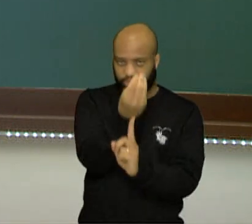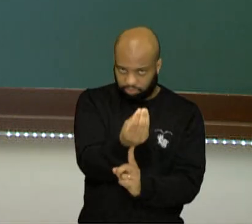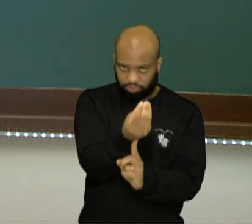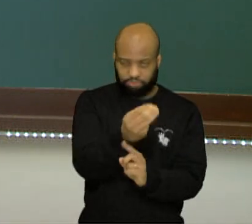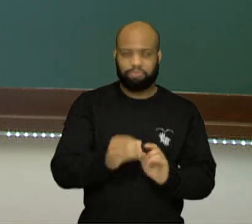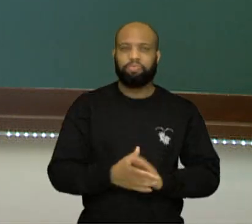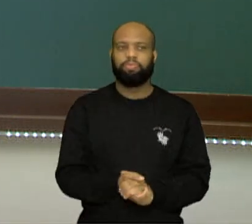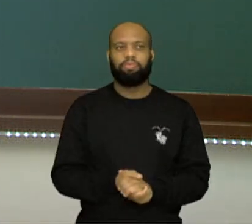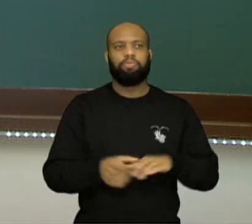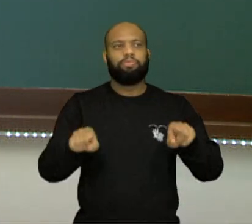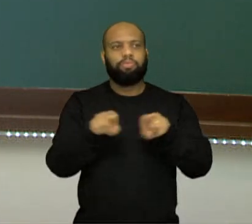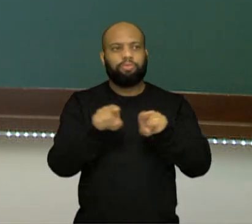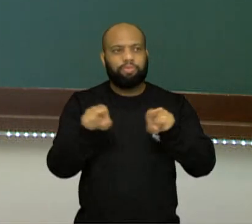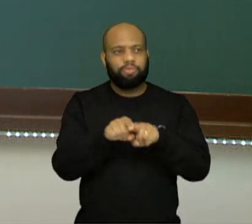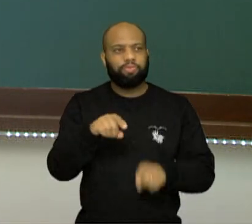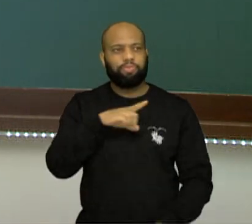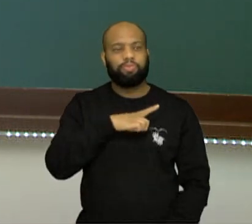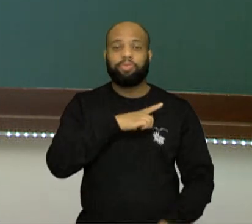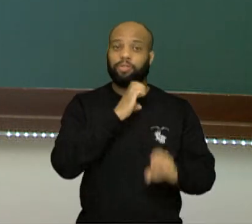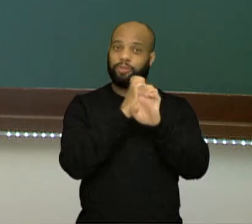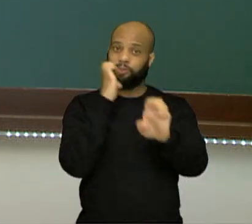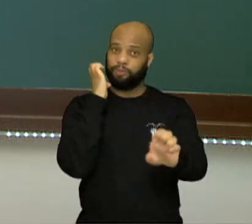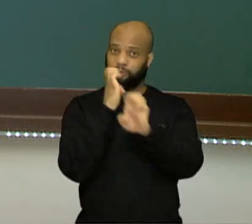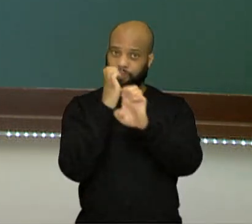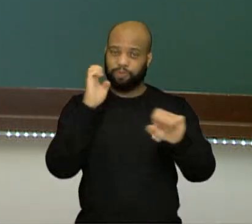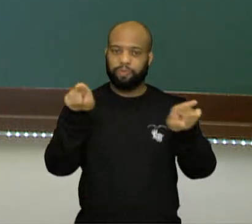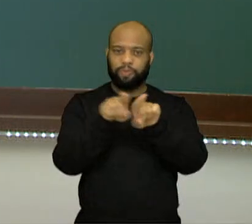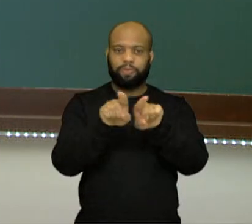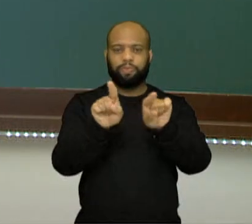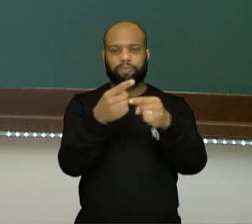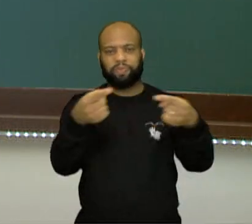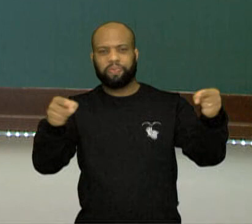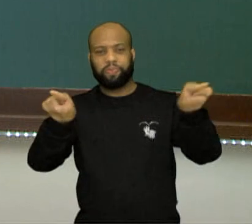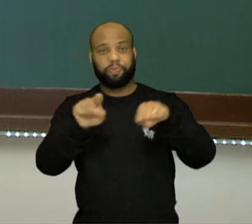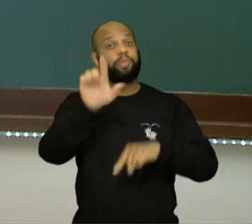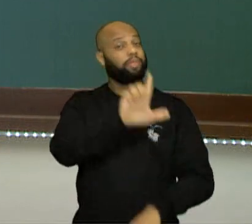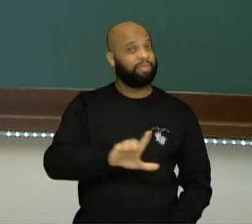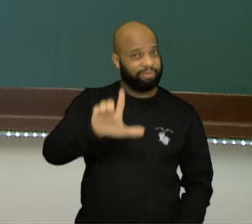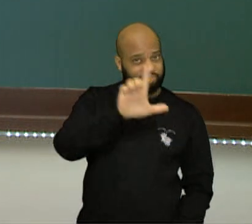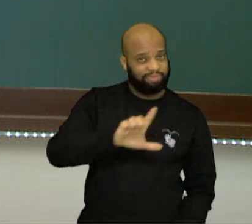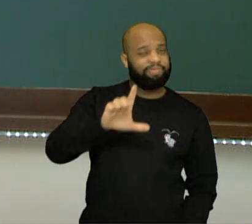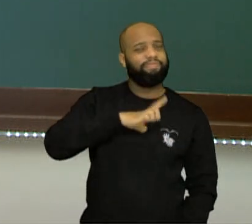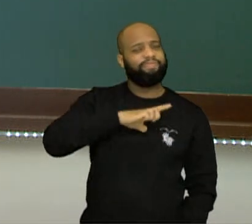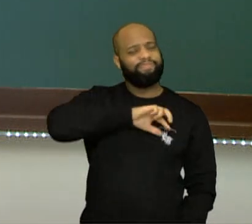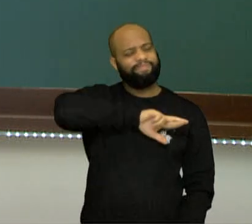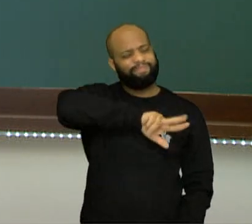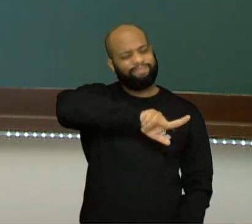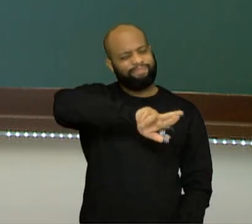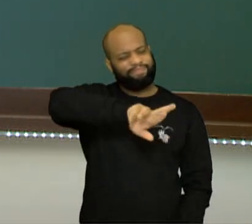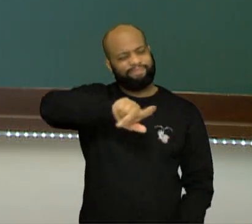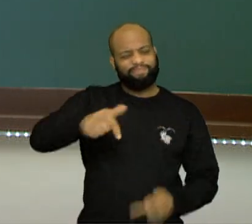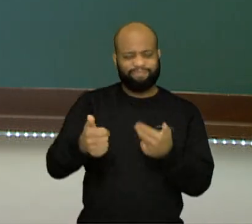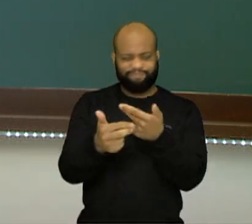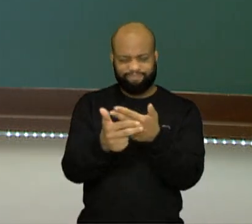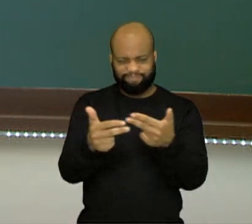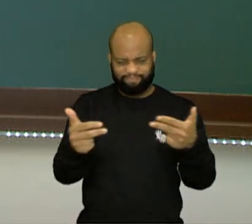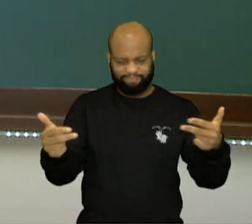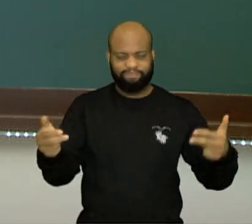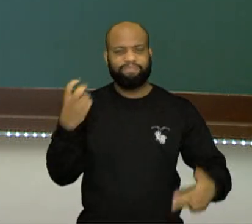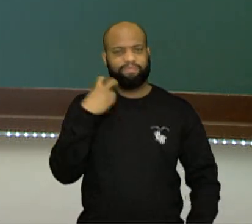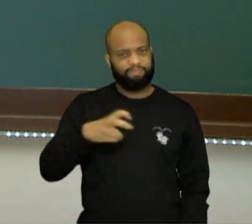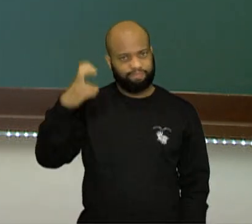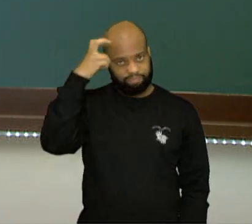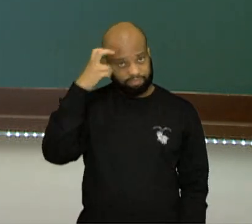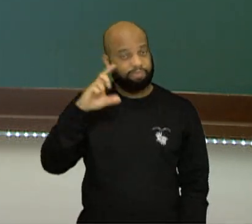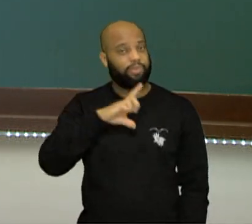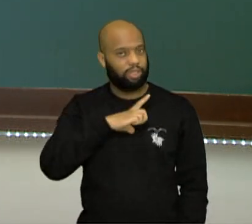plásticas, da engenharia, musical, literário, vários bens culturais que nós